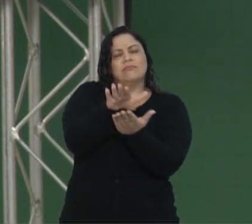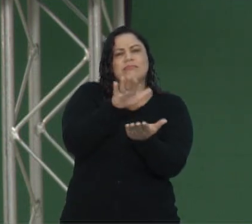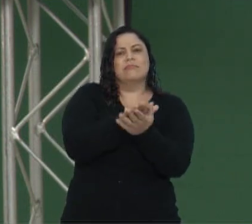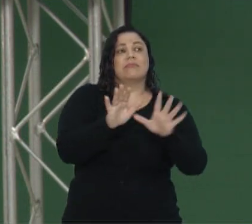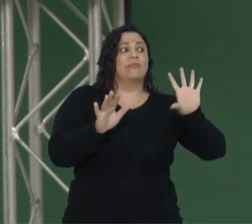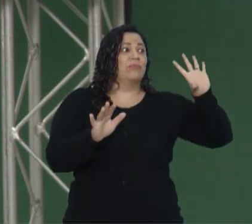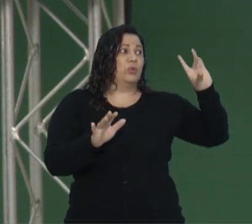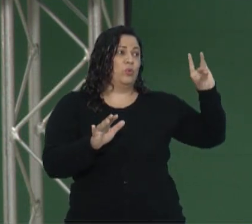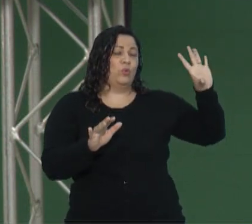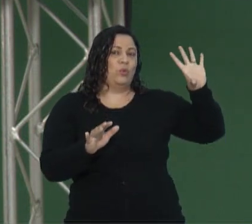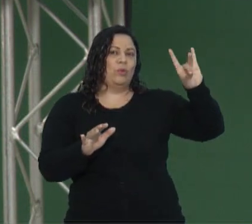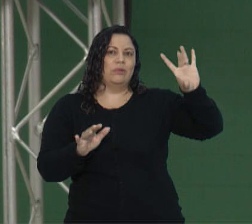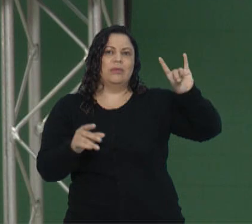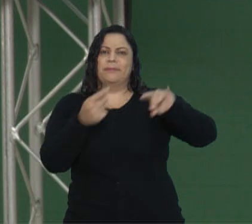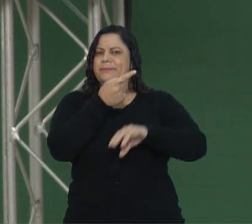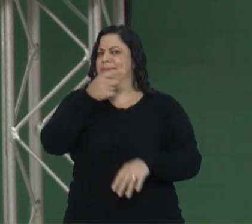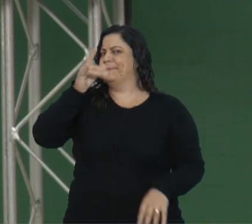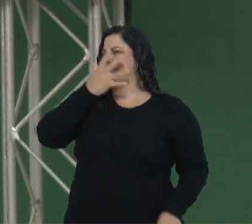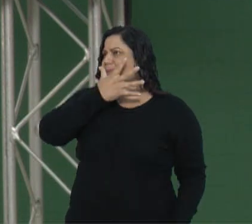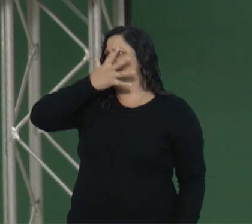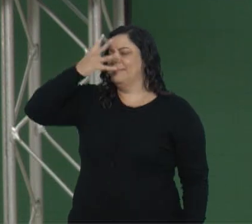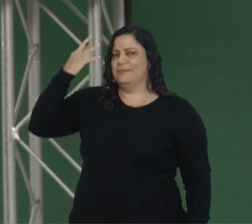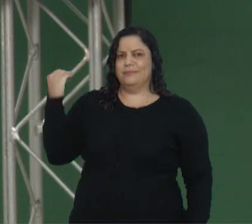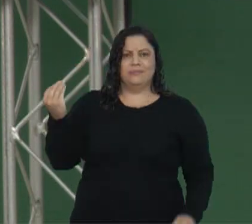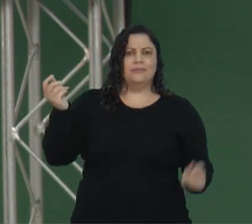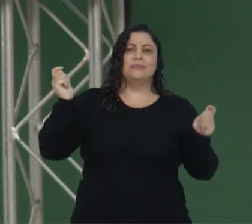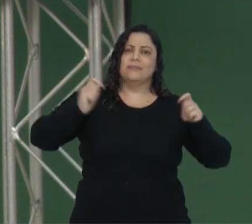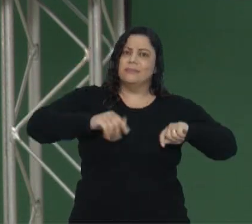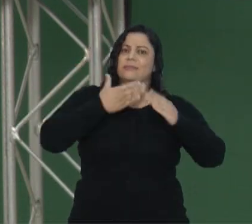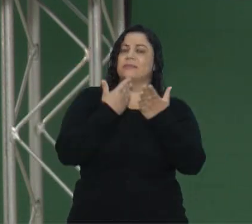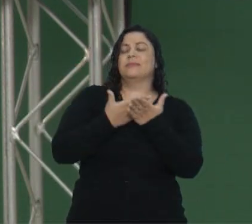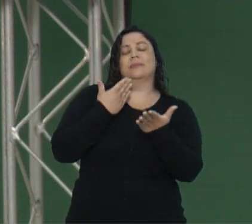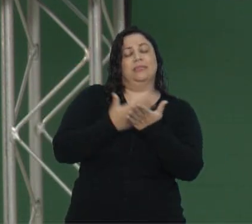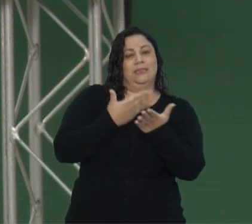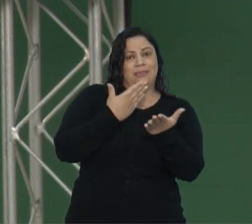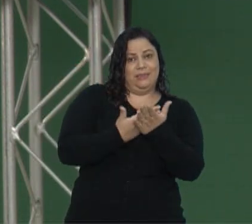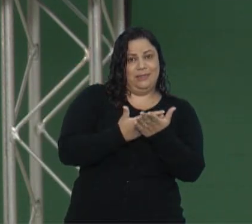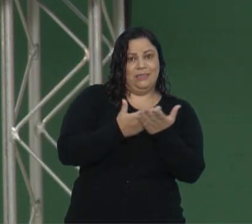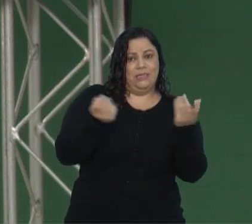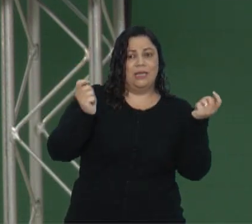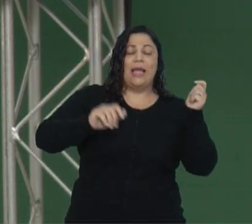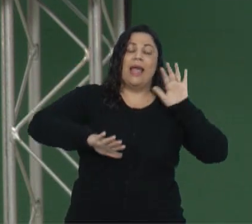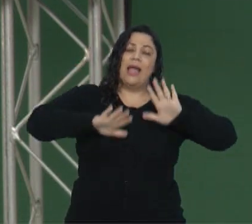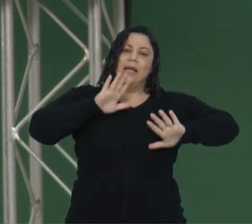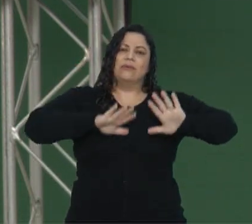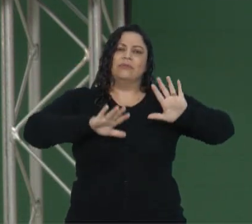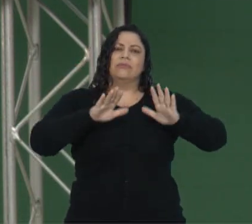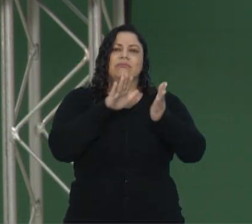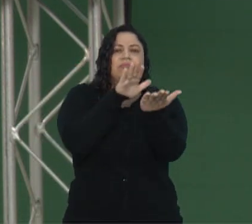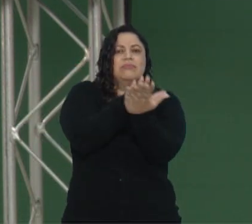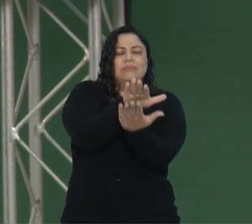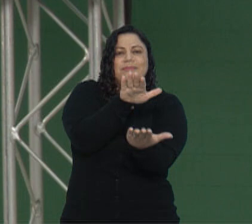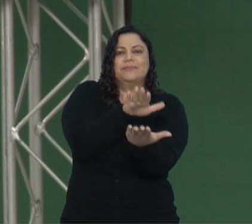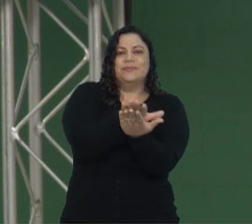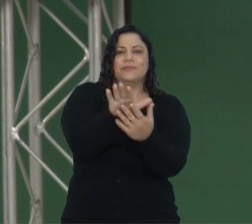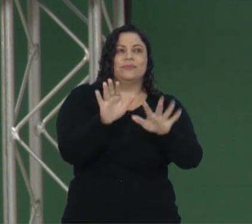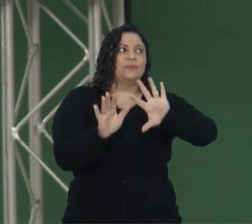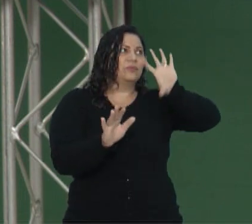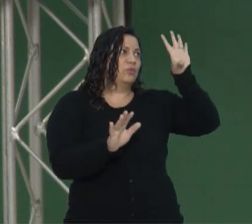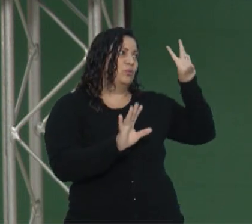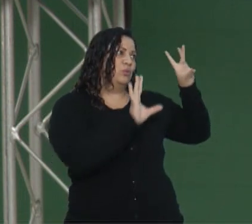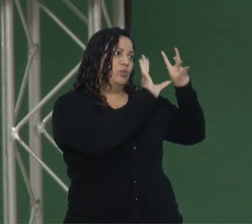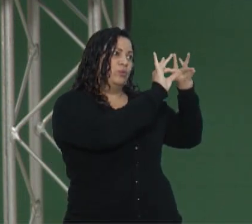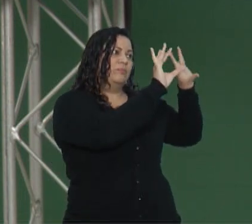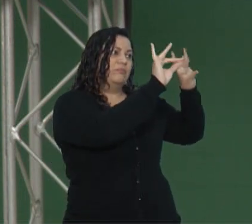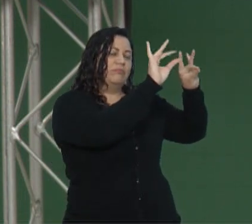algum lugar para você não esquecer. Gente, é assim que a gente estuda, tá? Então às vezes você imprime, coloca lá num lugar ou no teu cantinho